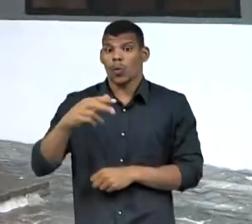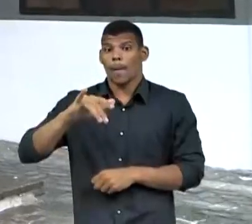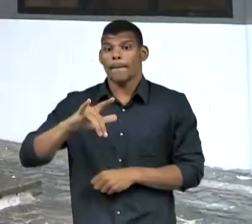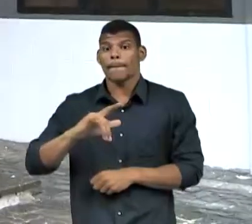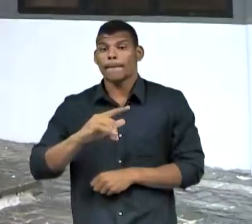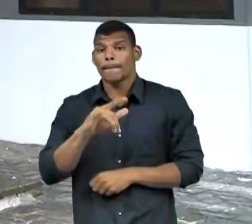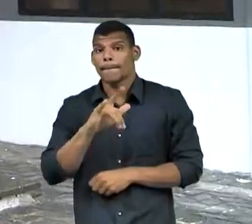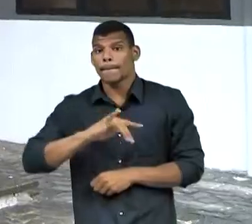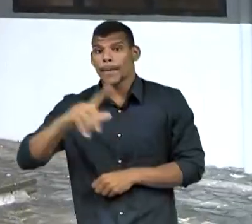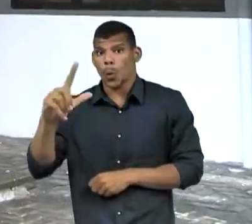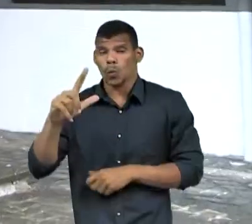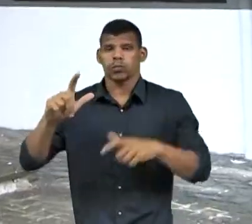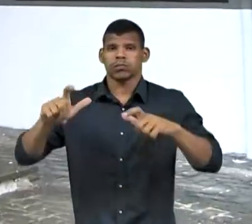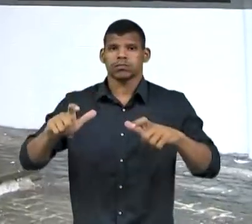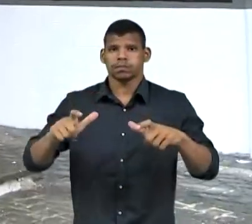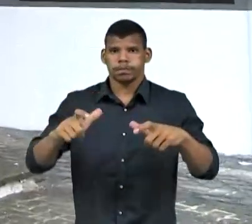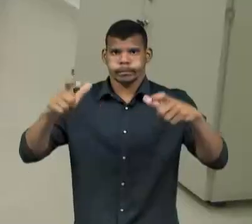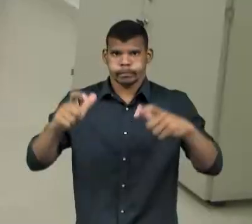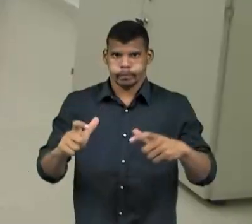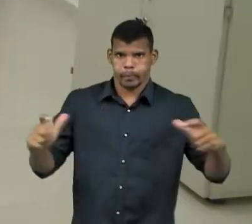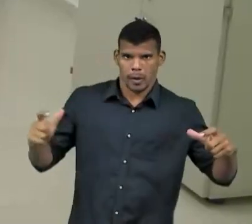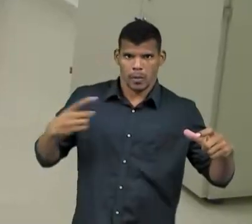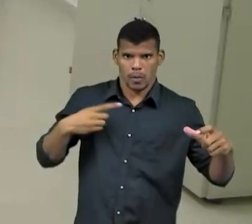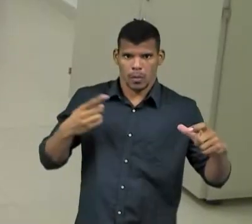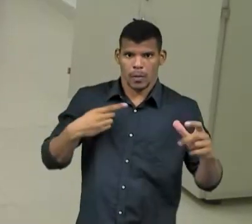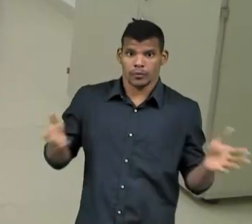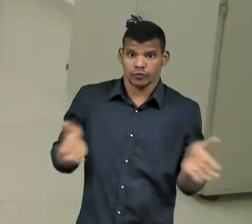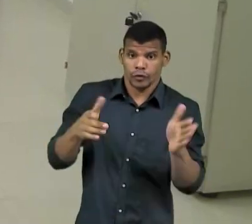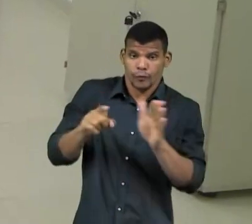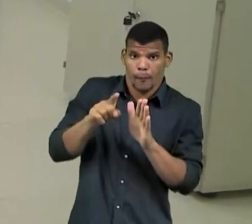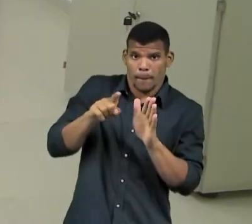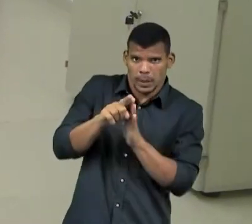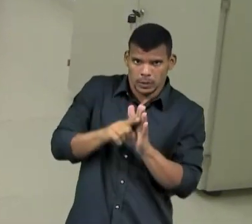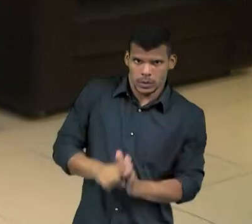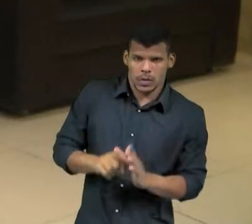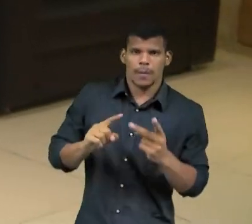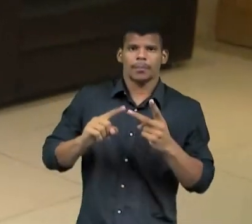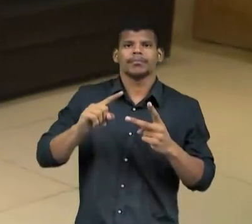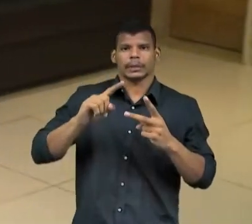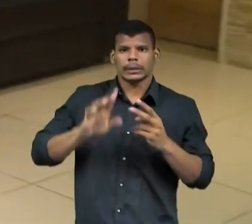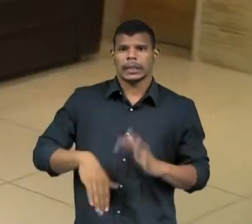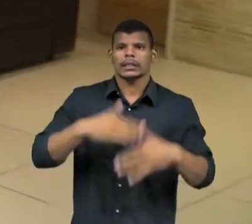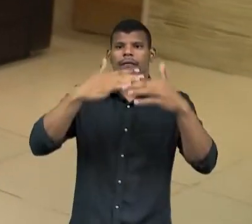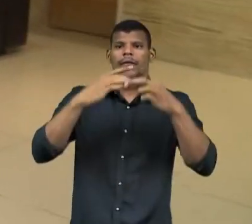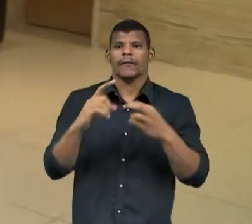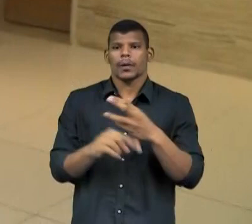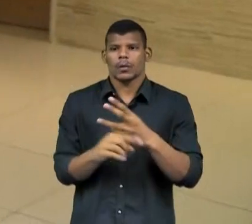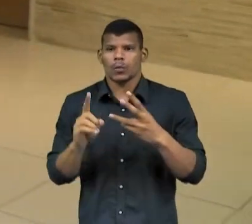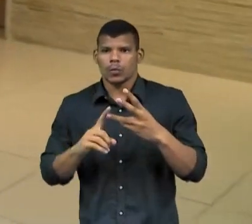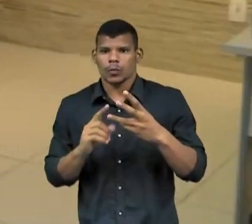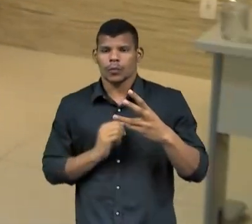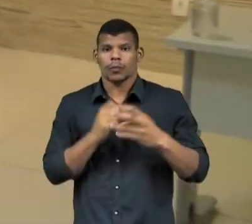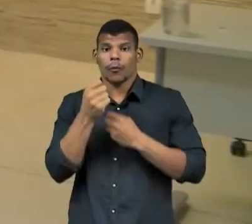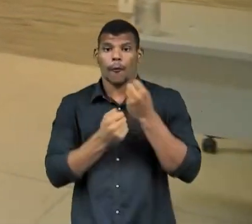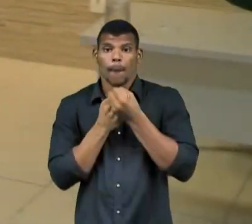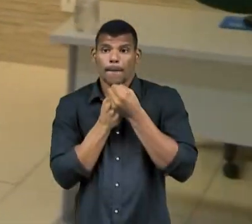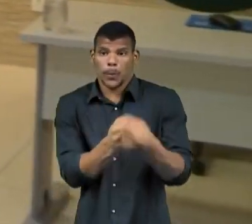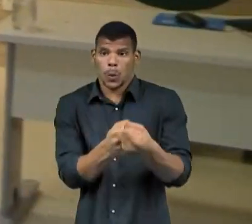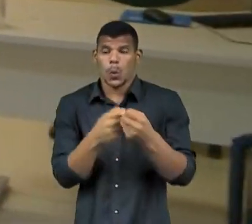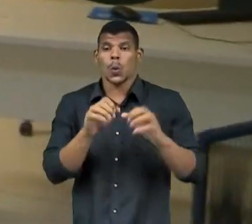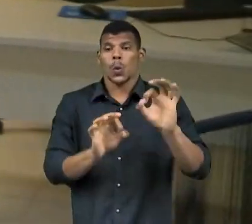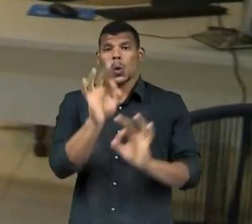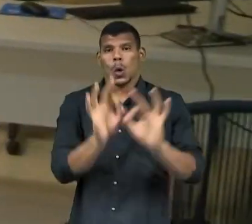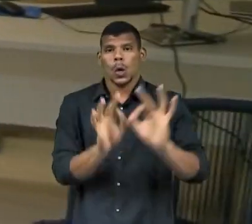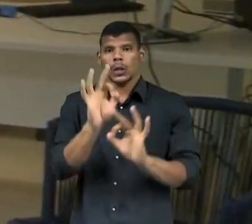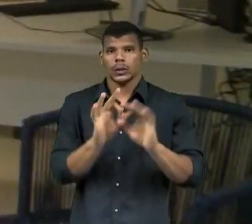será destinado ao incentivo à pesquisa, ao desenvolvimento de habilidades, bem como será um suporte na organização de